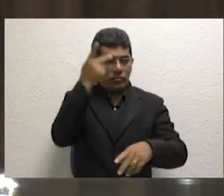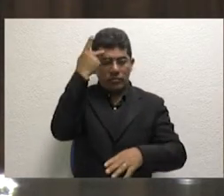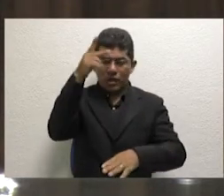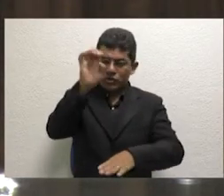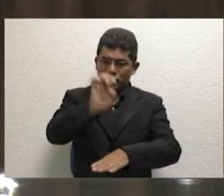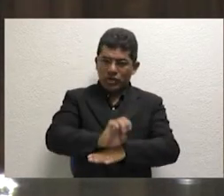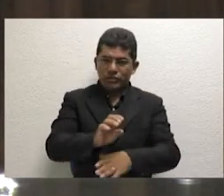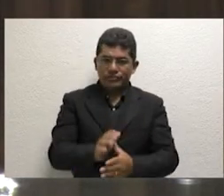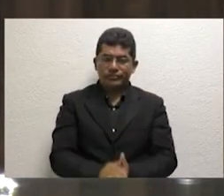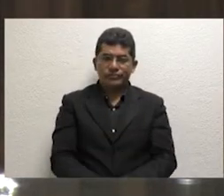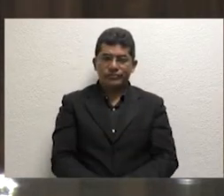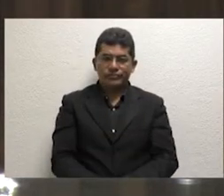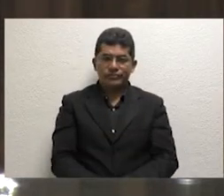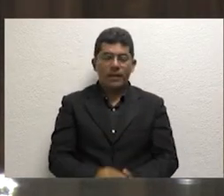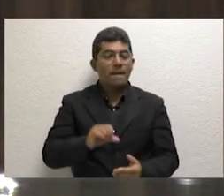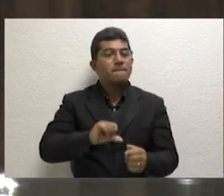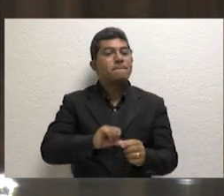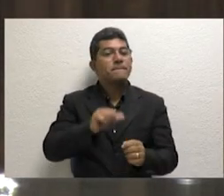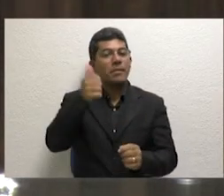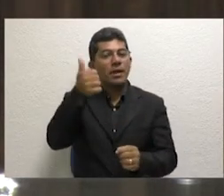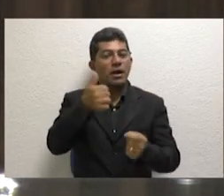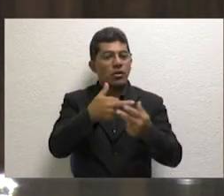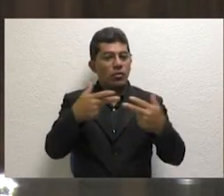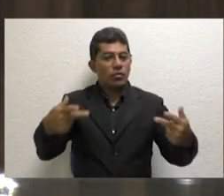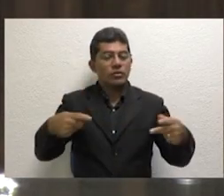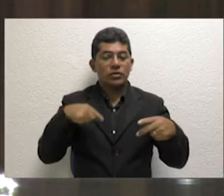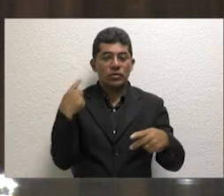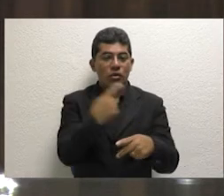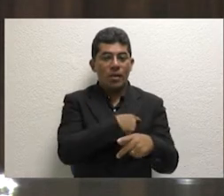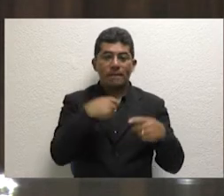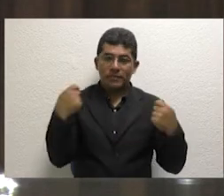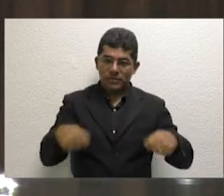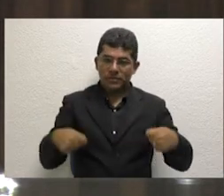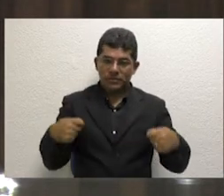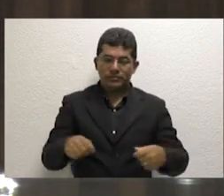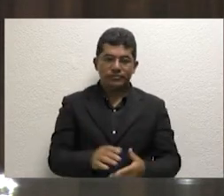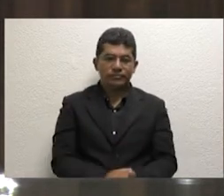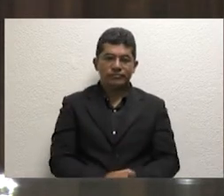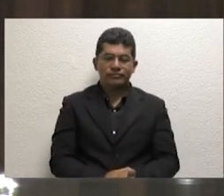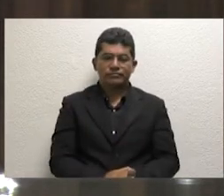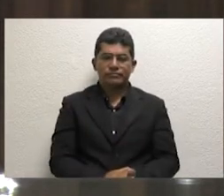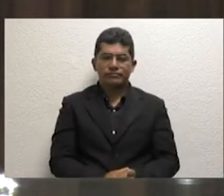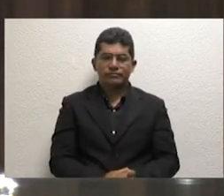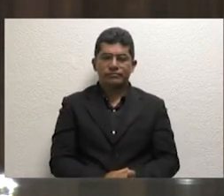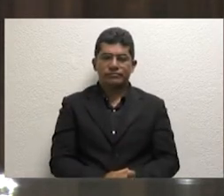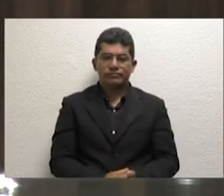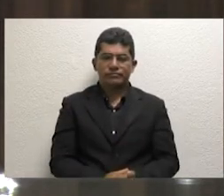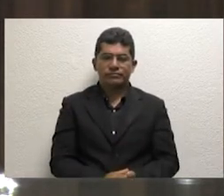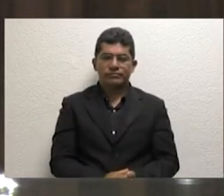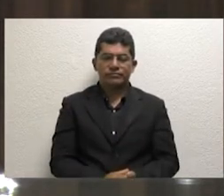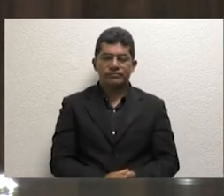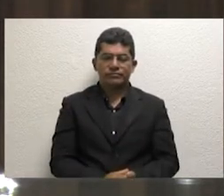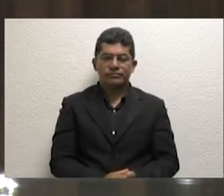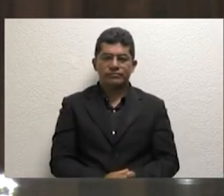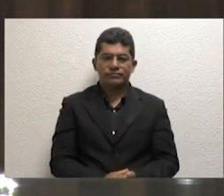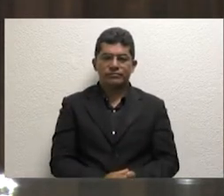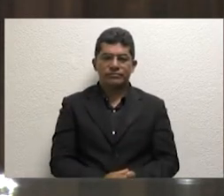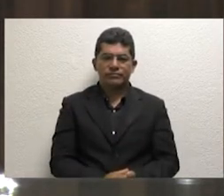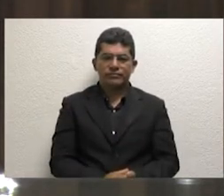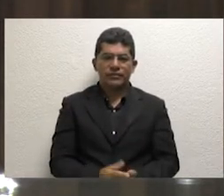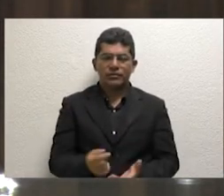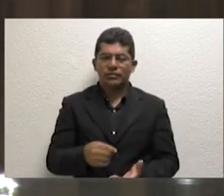a primeira coisa que nós precisamos derrubar as chamadas barreiras